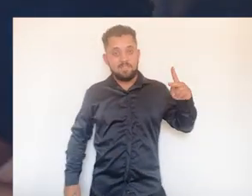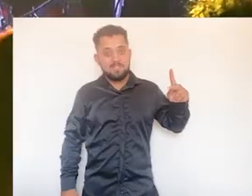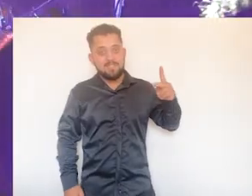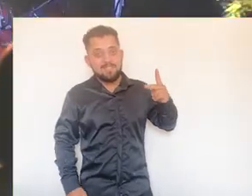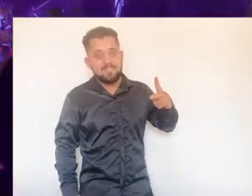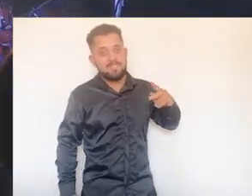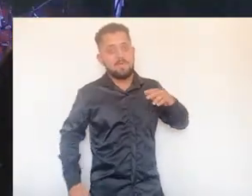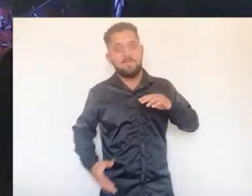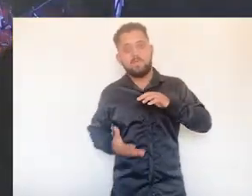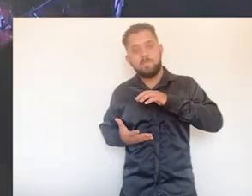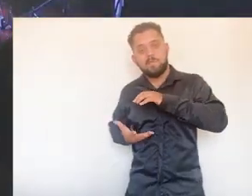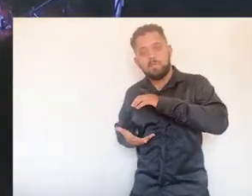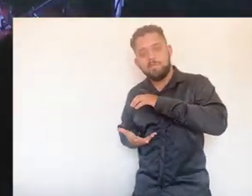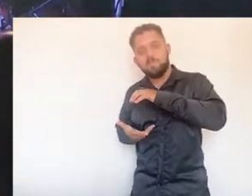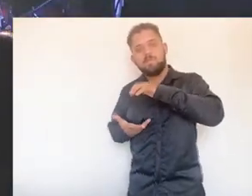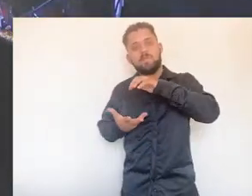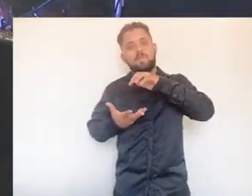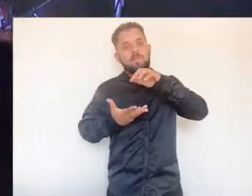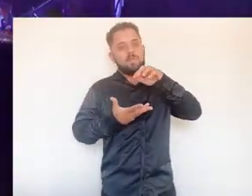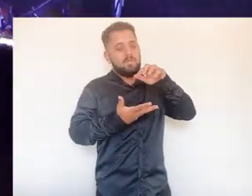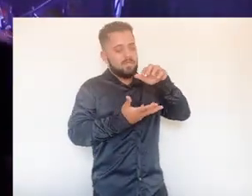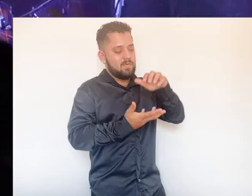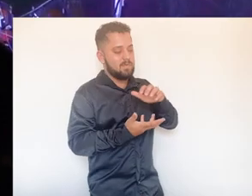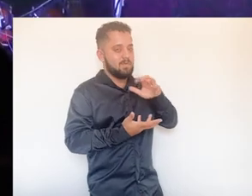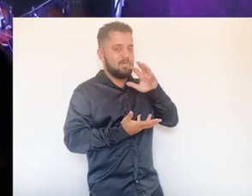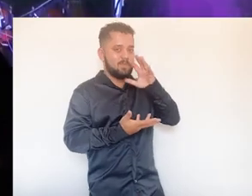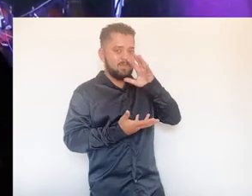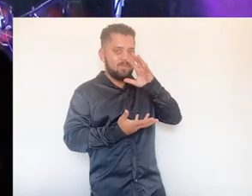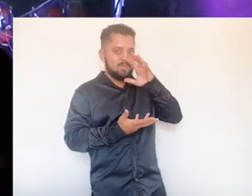observar o mundo.